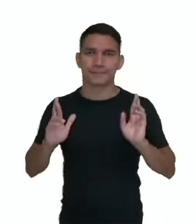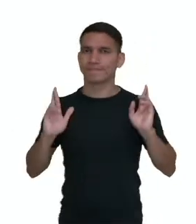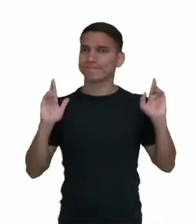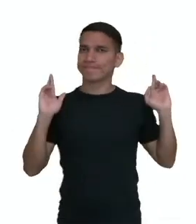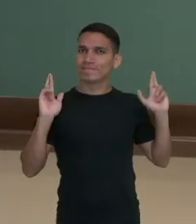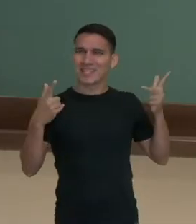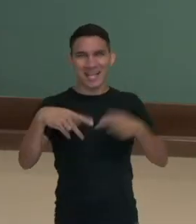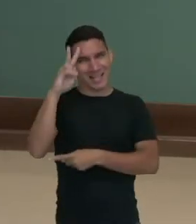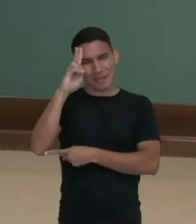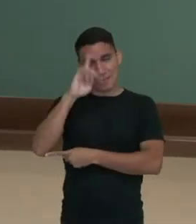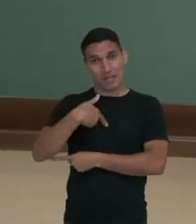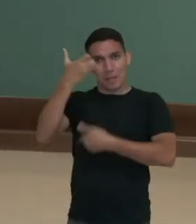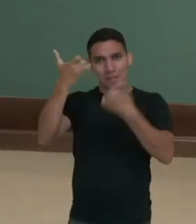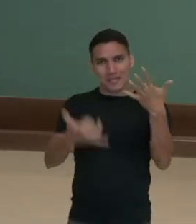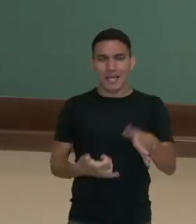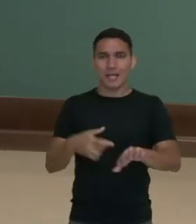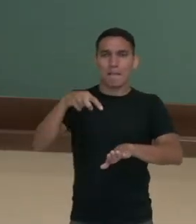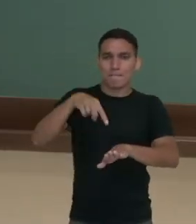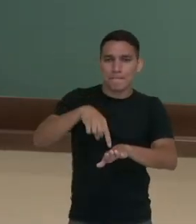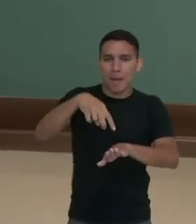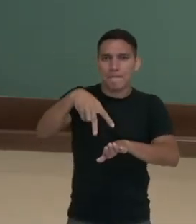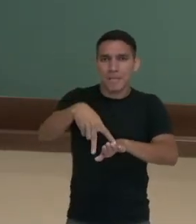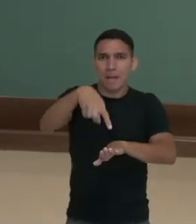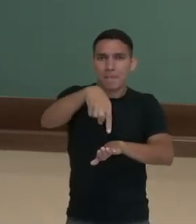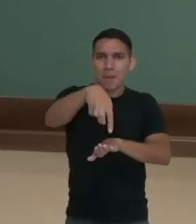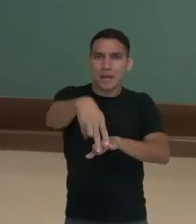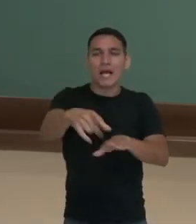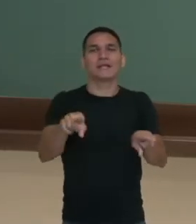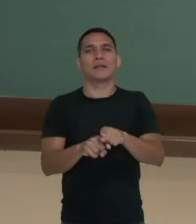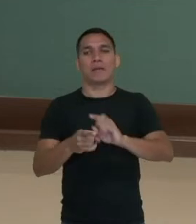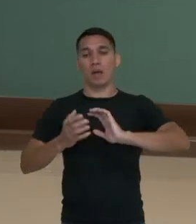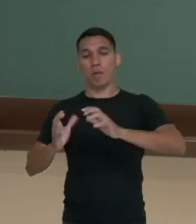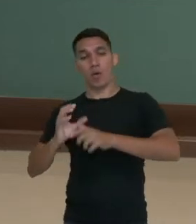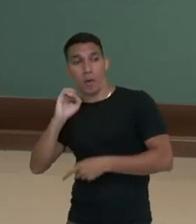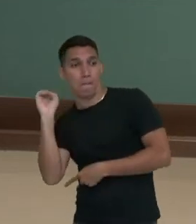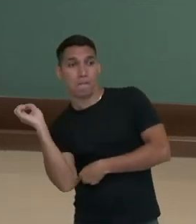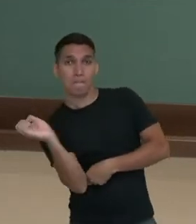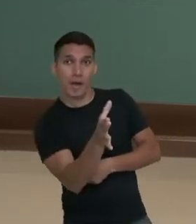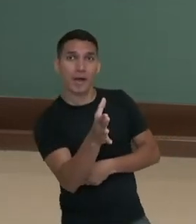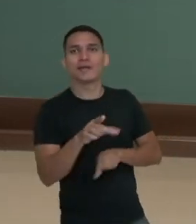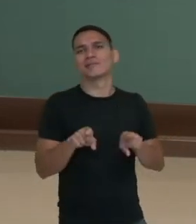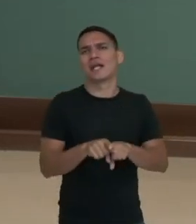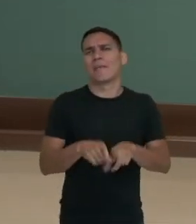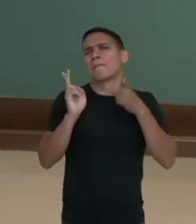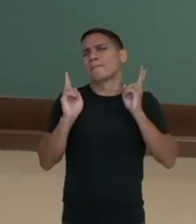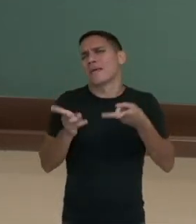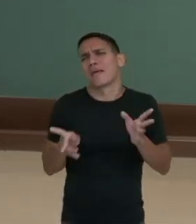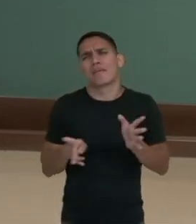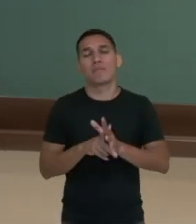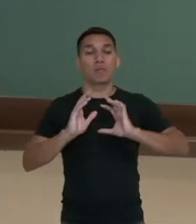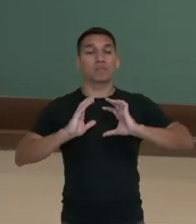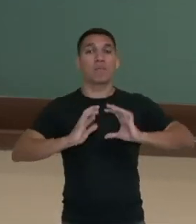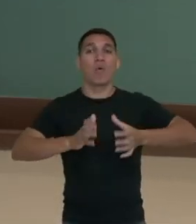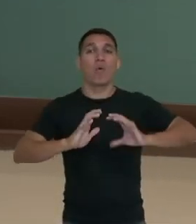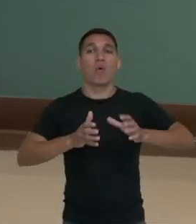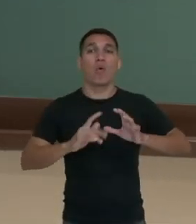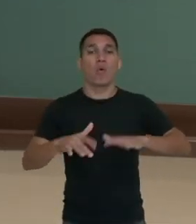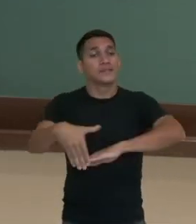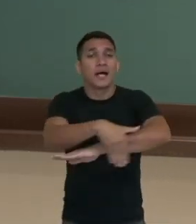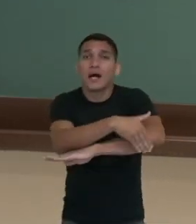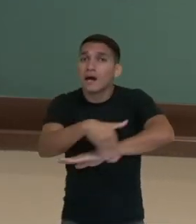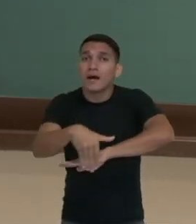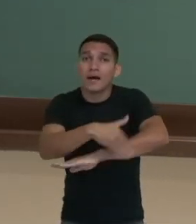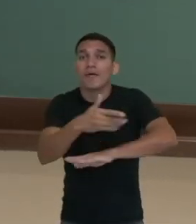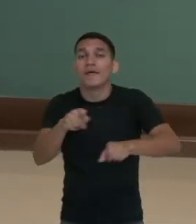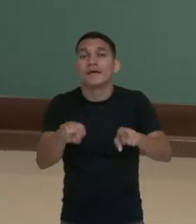lembra que eu falei lá da amarelinha, da queimada, né? Mesmo de jogar bola ali, talvez, na rua,